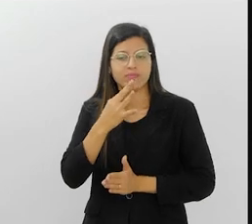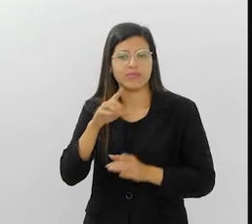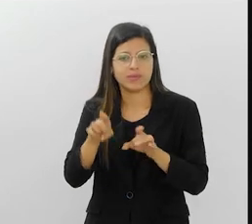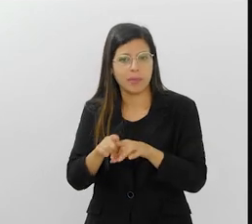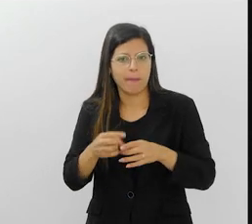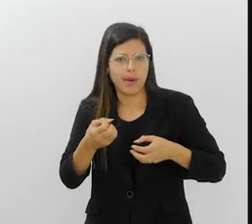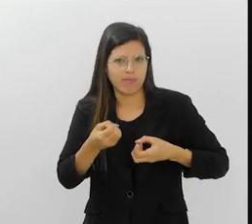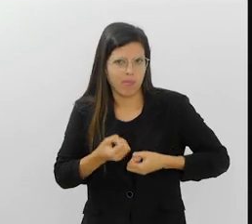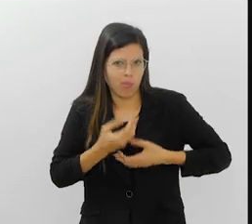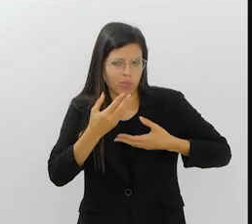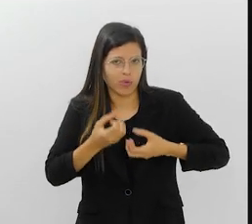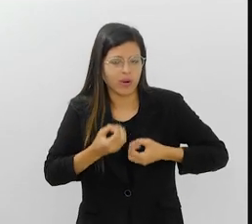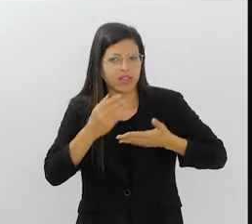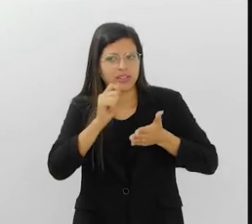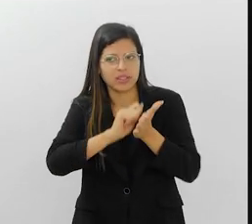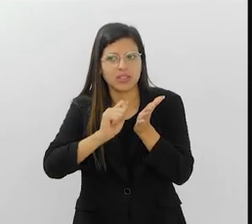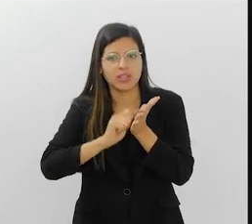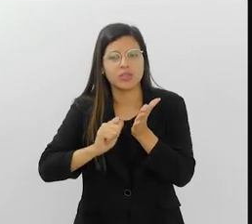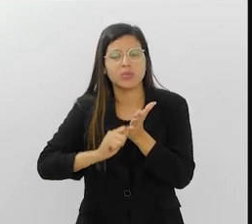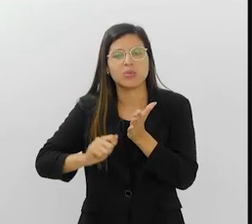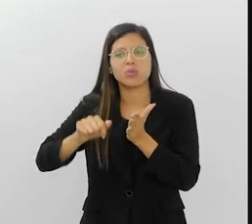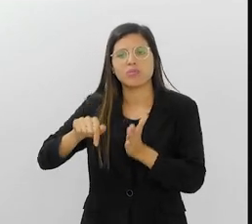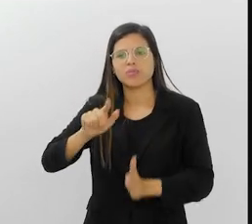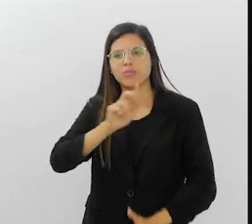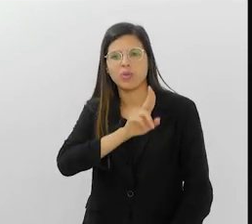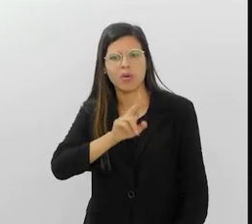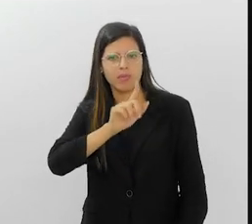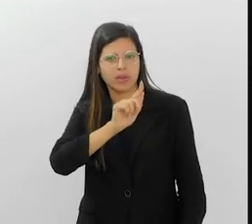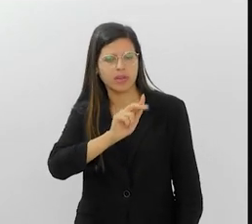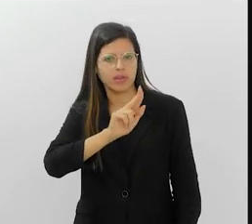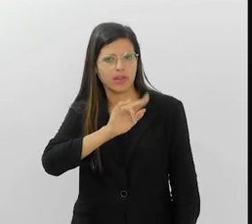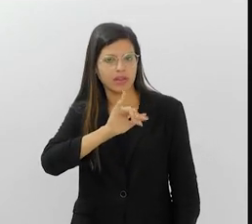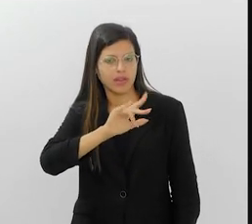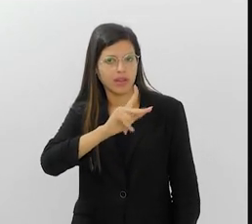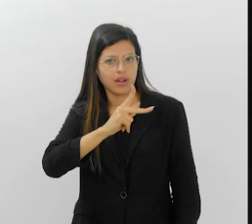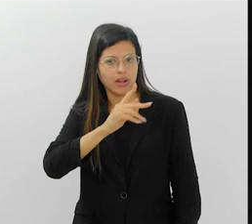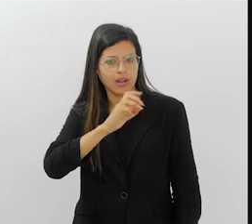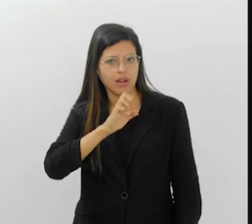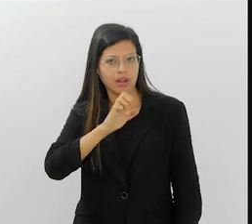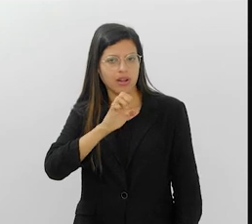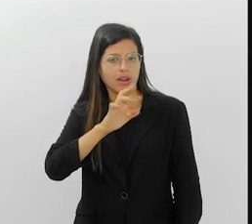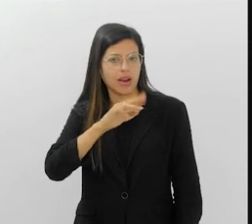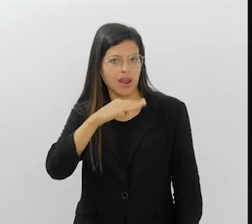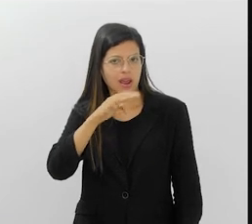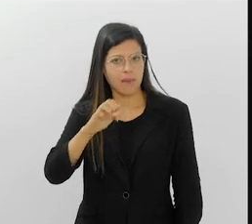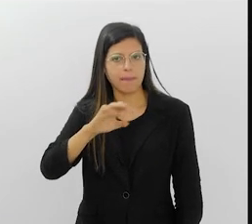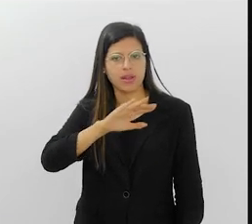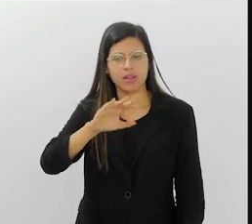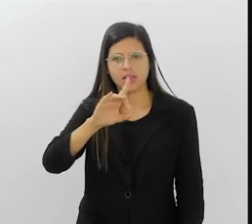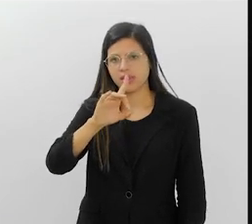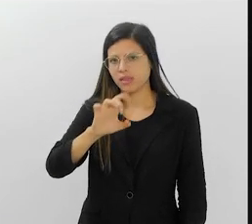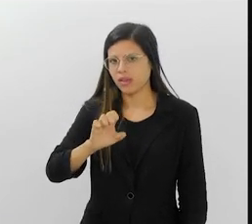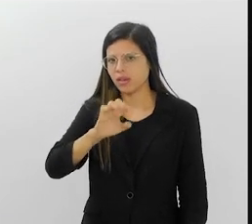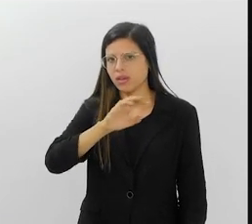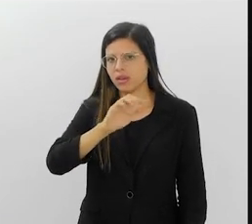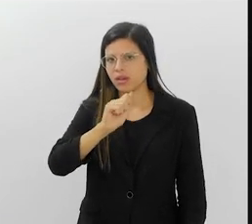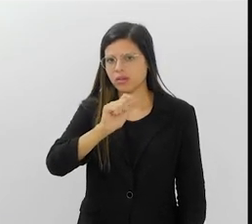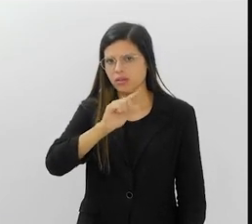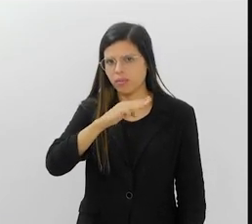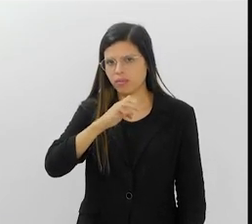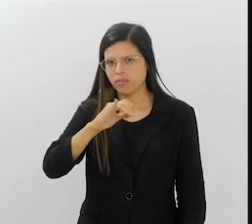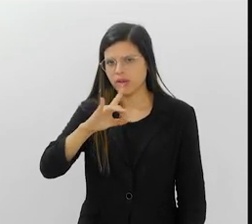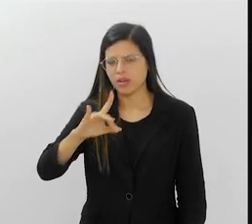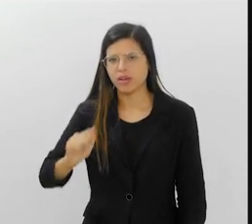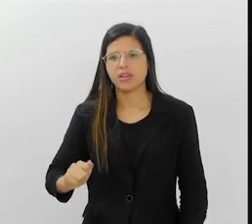poeta que é pouco falado, mas é sensacional, que é Guilherme de Almeida. E eu li quase tudo de poesia e alguma coisa